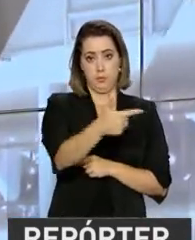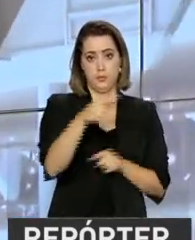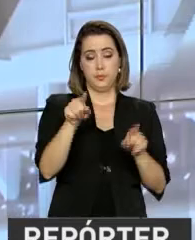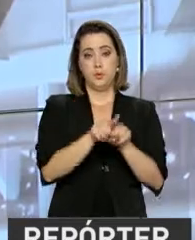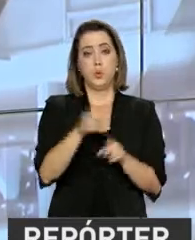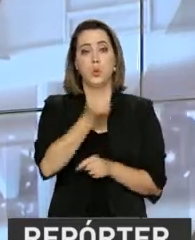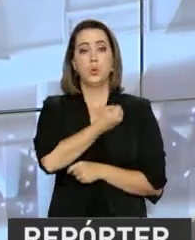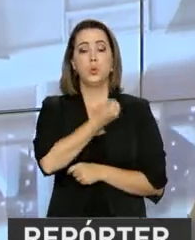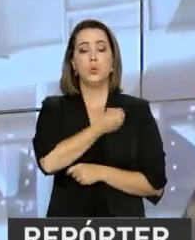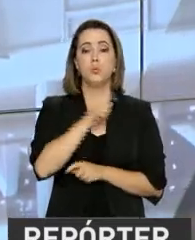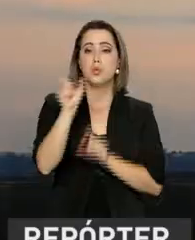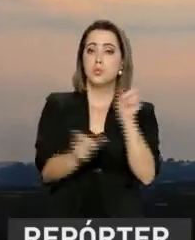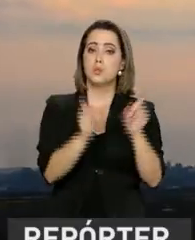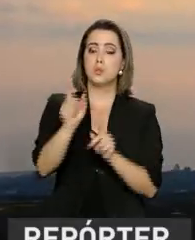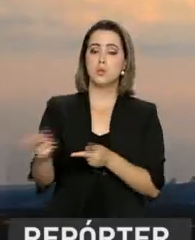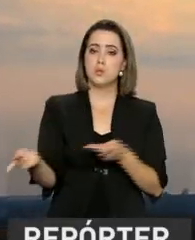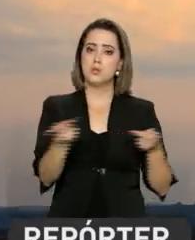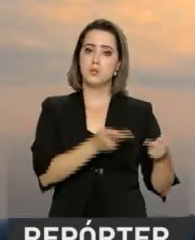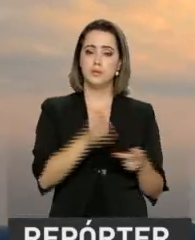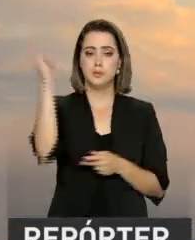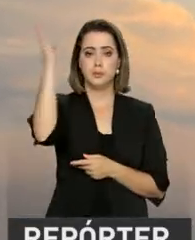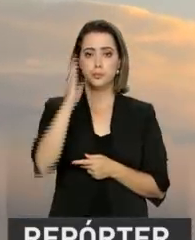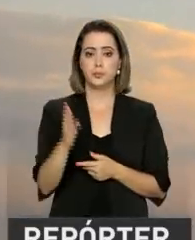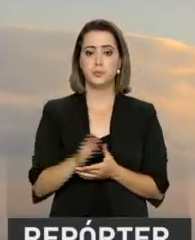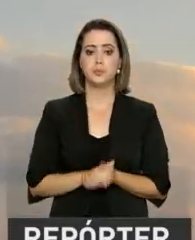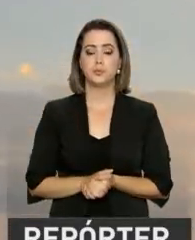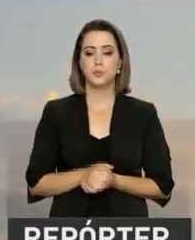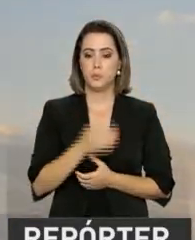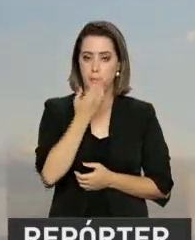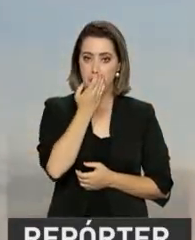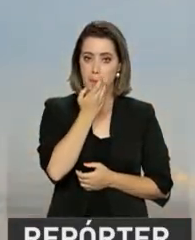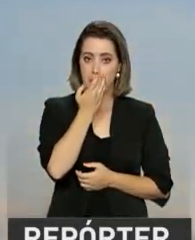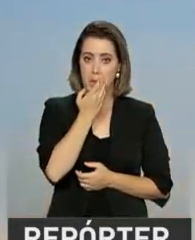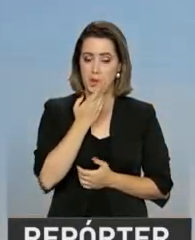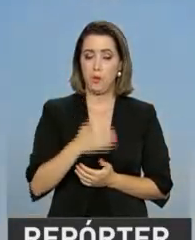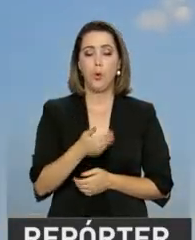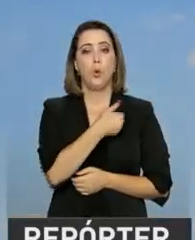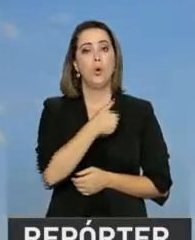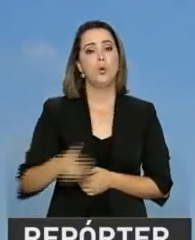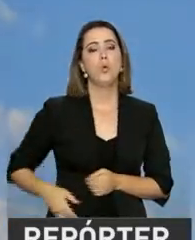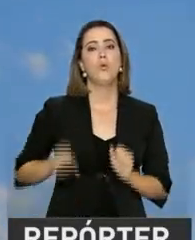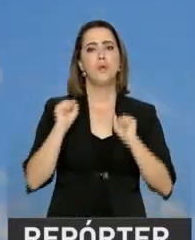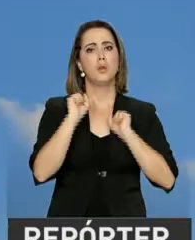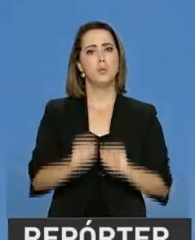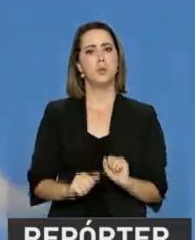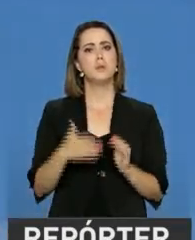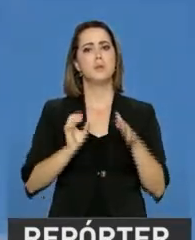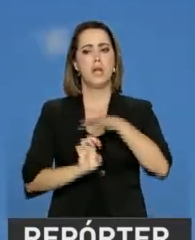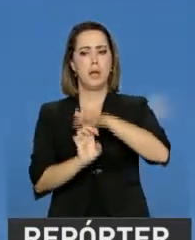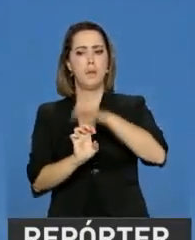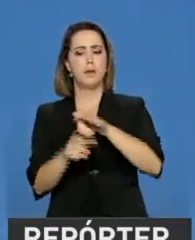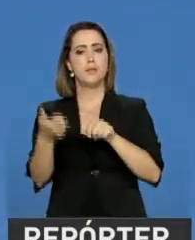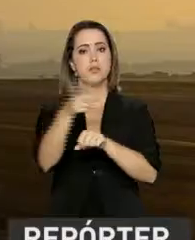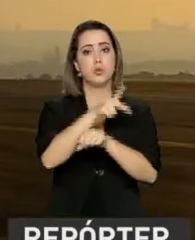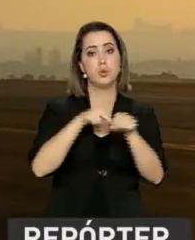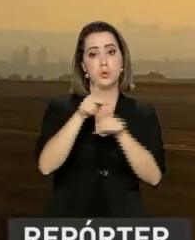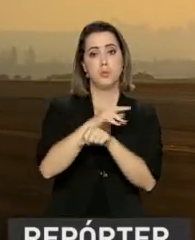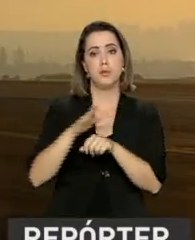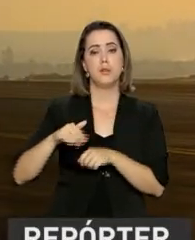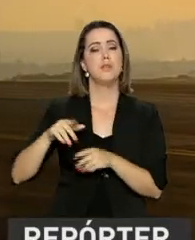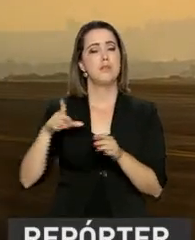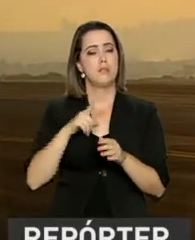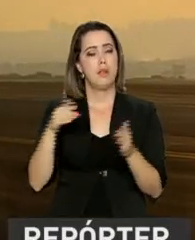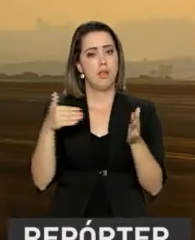o Brasil. O governo vai permitir que grupos estrangeiros detenham até 100% do capital de